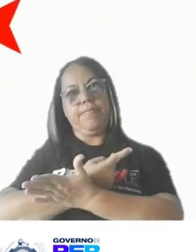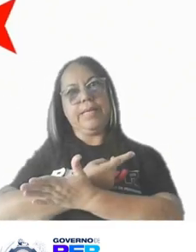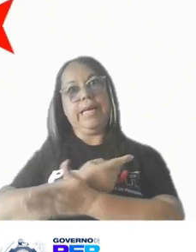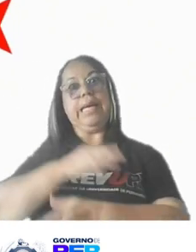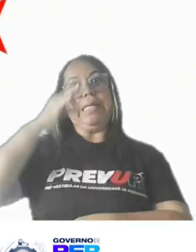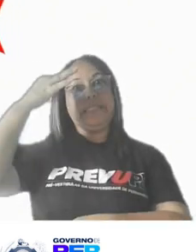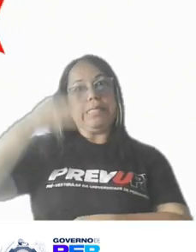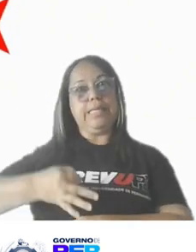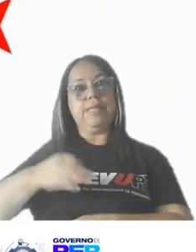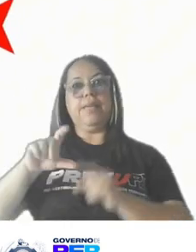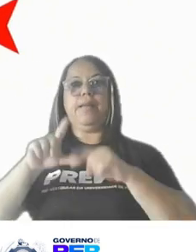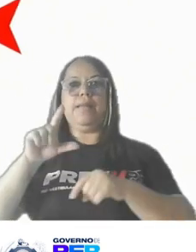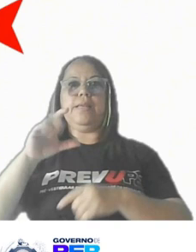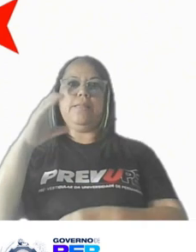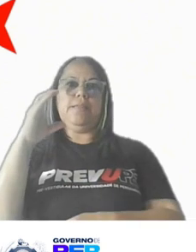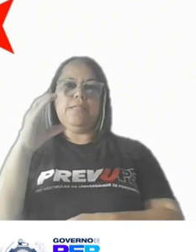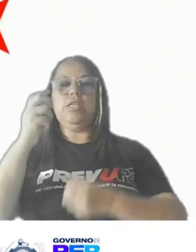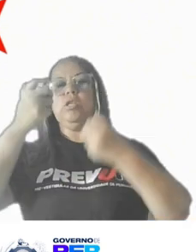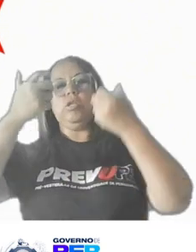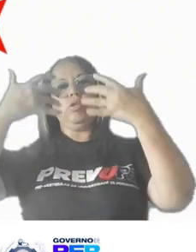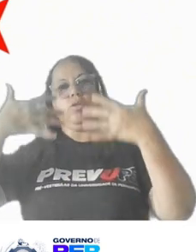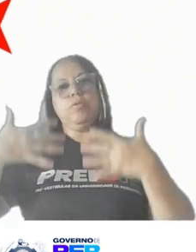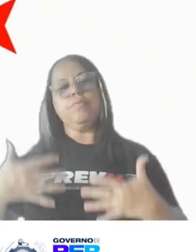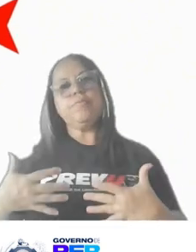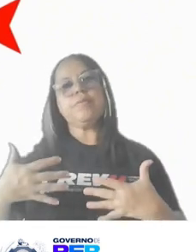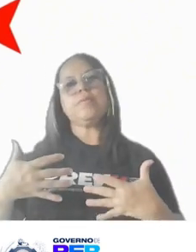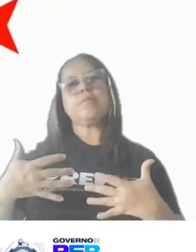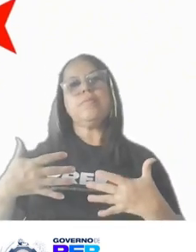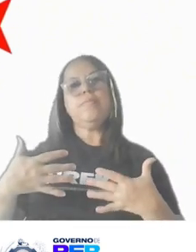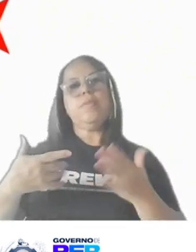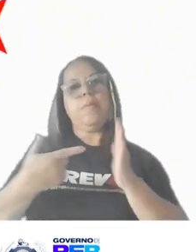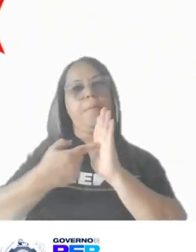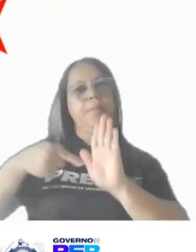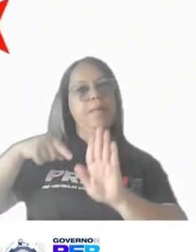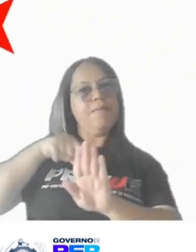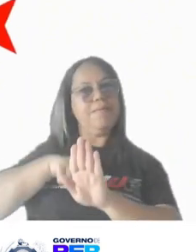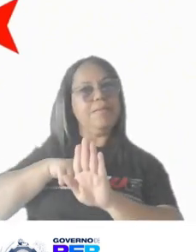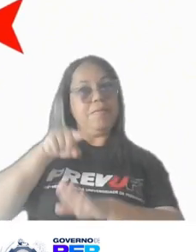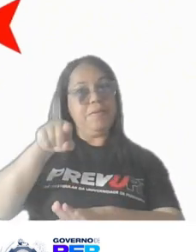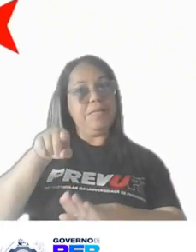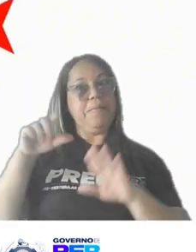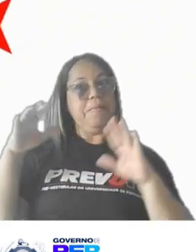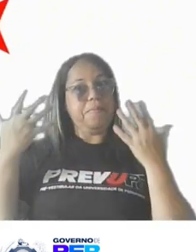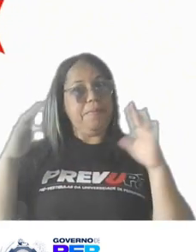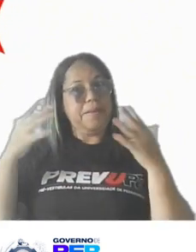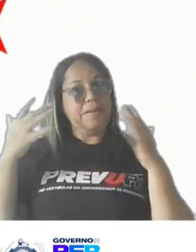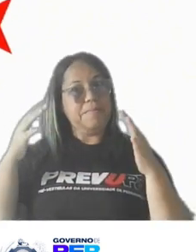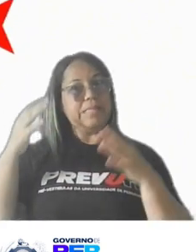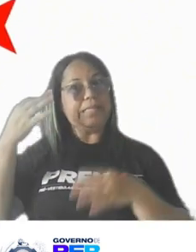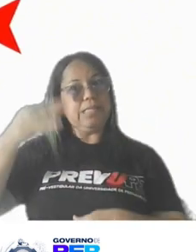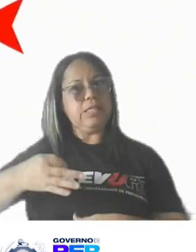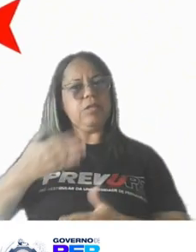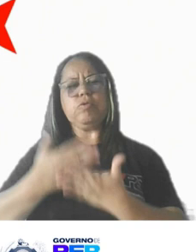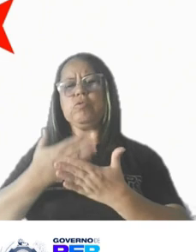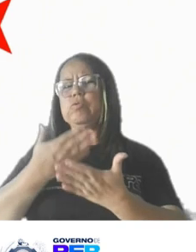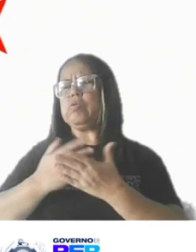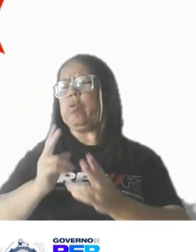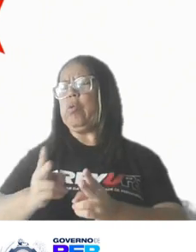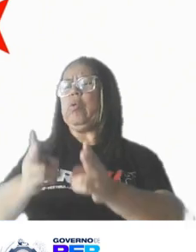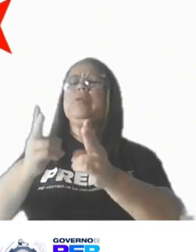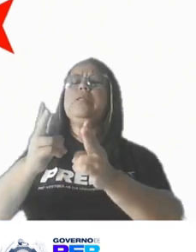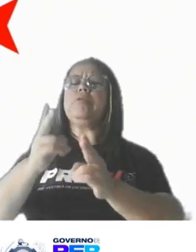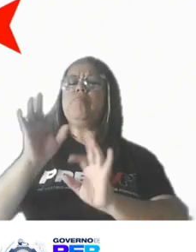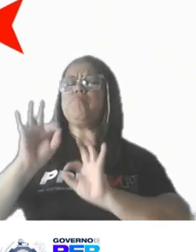alternativa correta é a letra C, né? Que fala sobre metáfora. Parabéns para quem acertou. Continuem estudando,